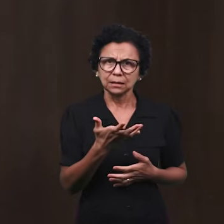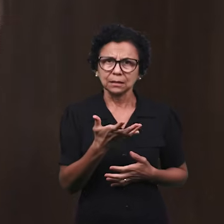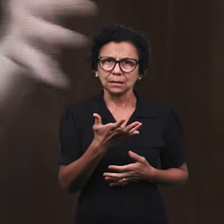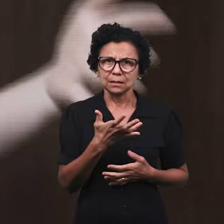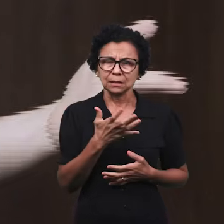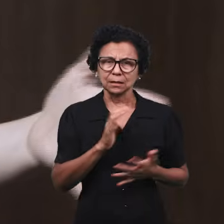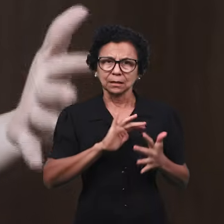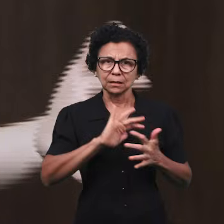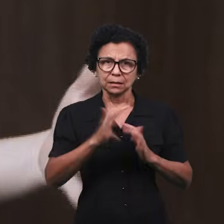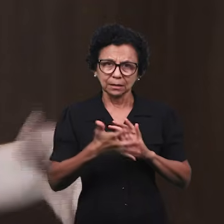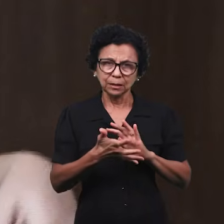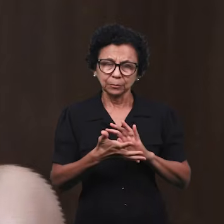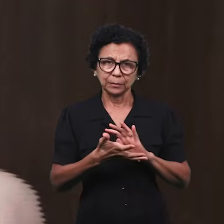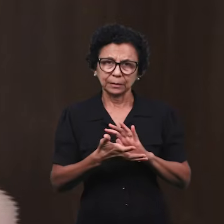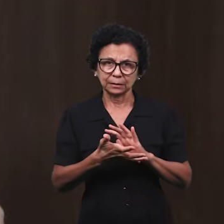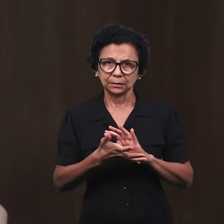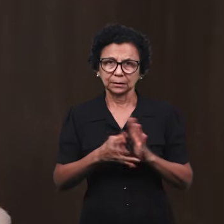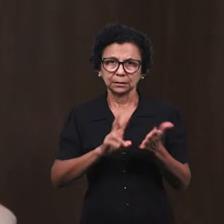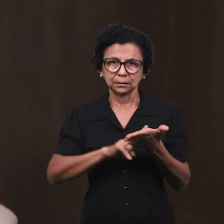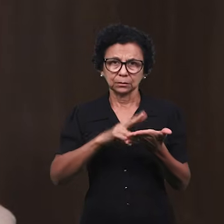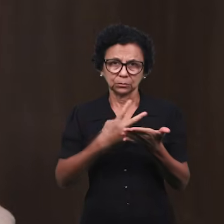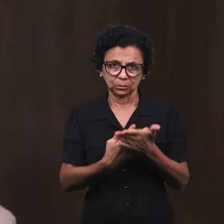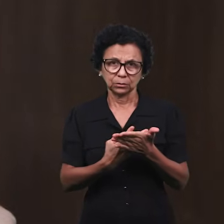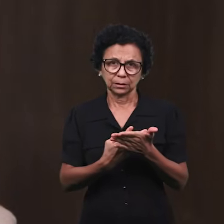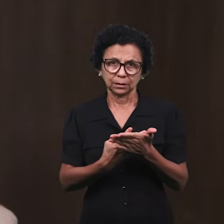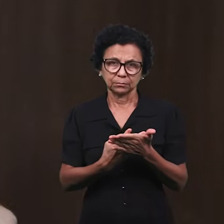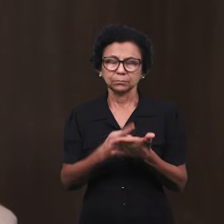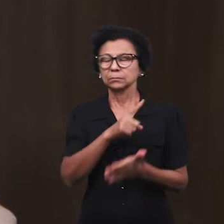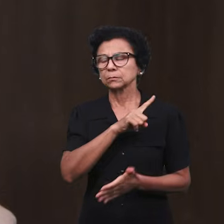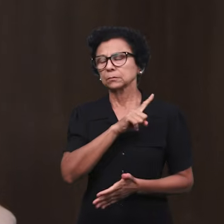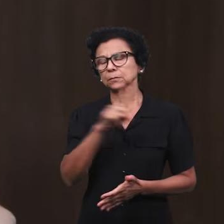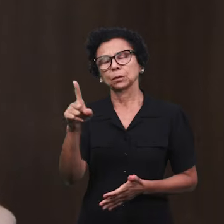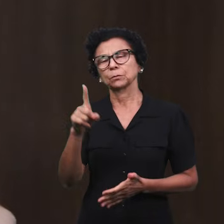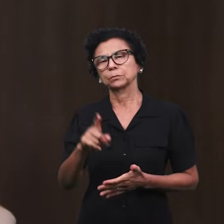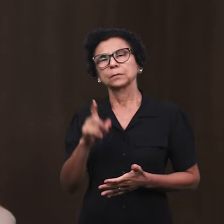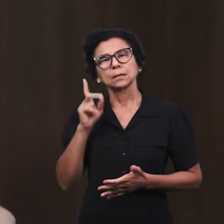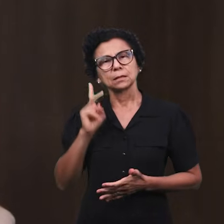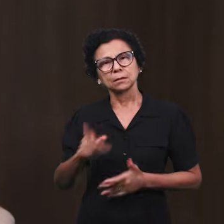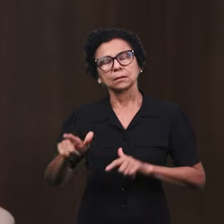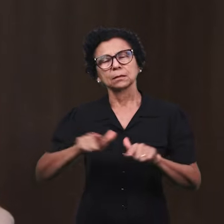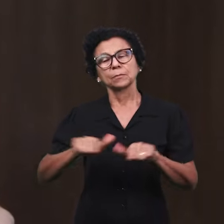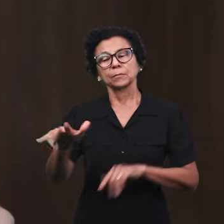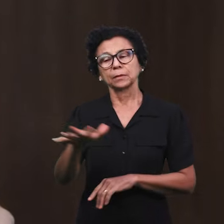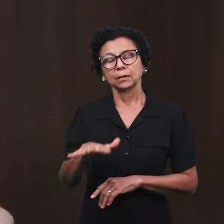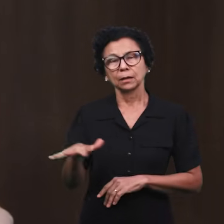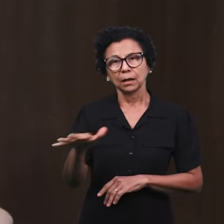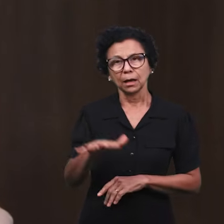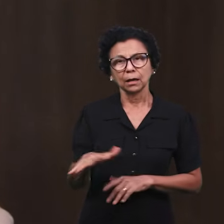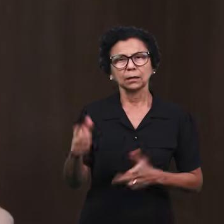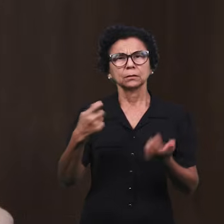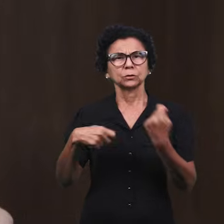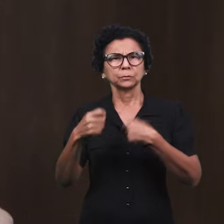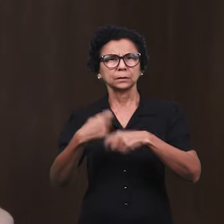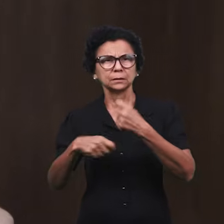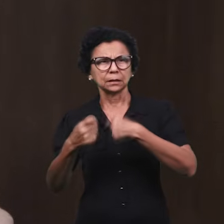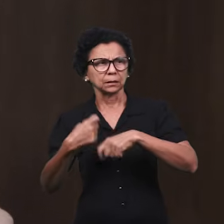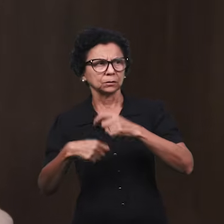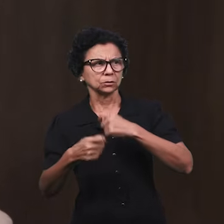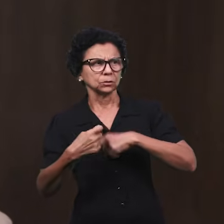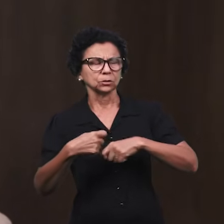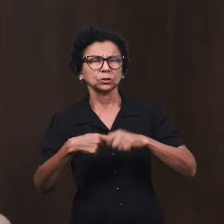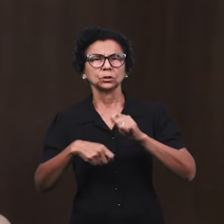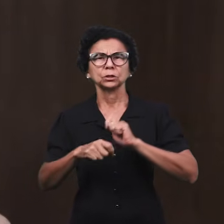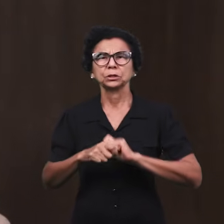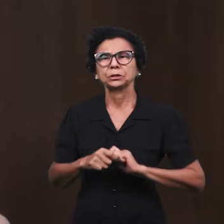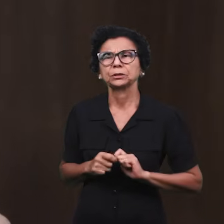Libras? Pensou em ser tradutora, intérprete? Não. Sempre trabalhei na minha área administrativamente, né, na parte